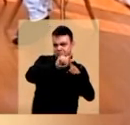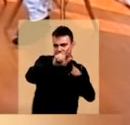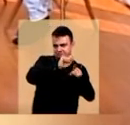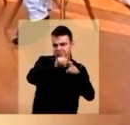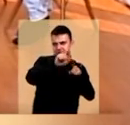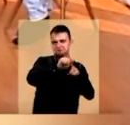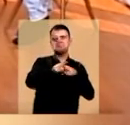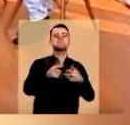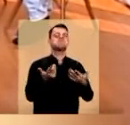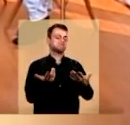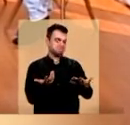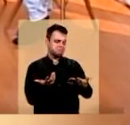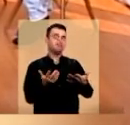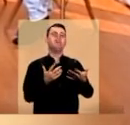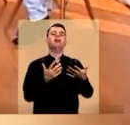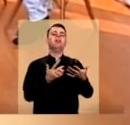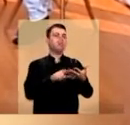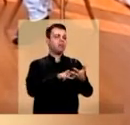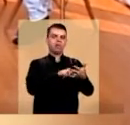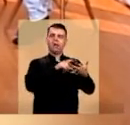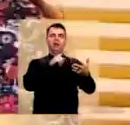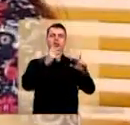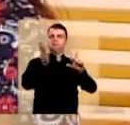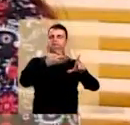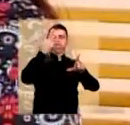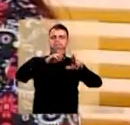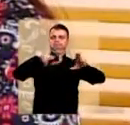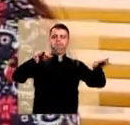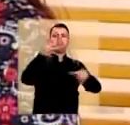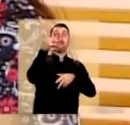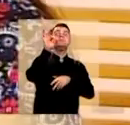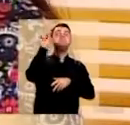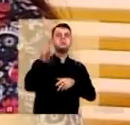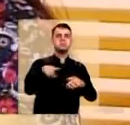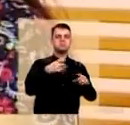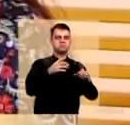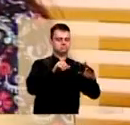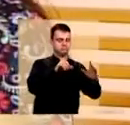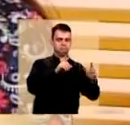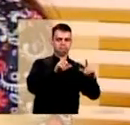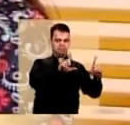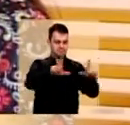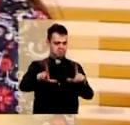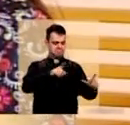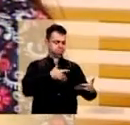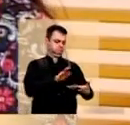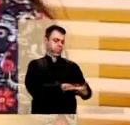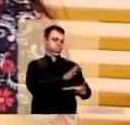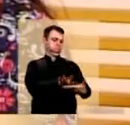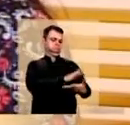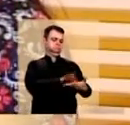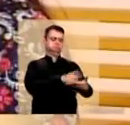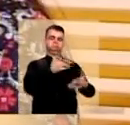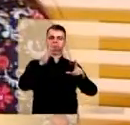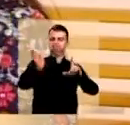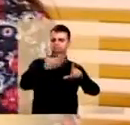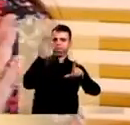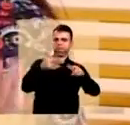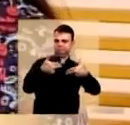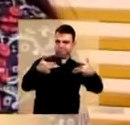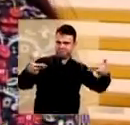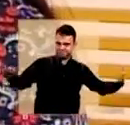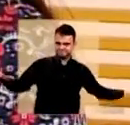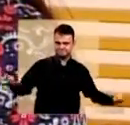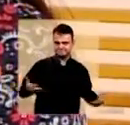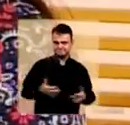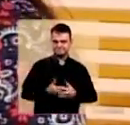por mês, e você tem acesso a muitos livros, a mais de 10 mil livros. Então, isso ajuda muito. Então, eu estou